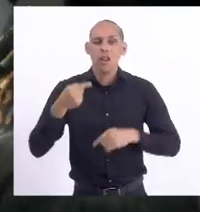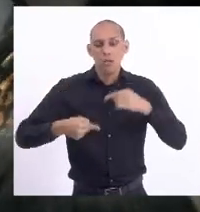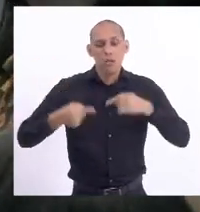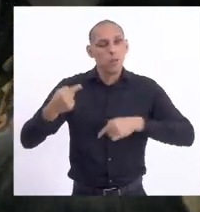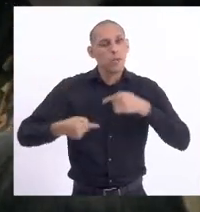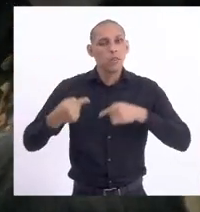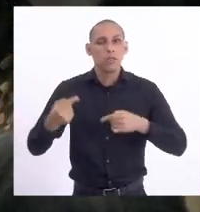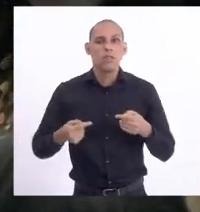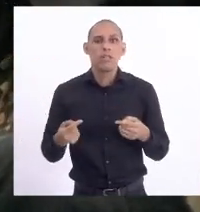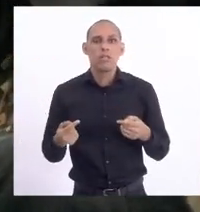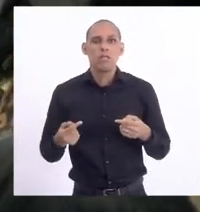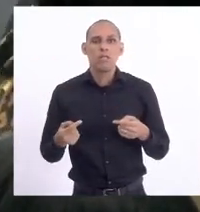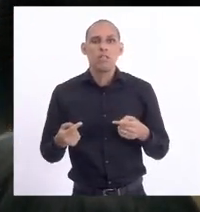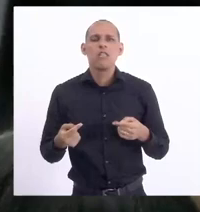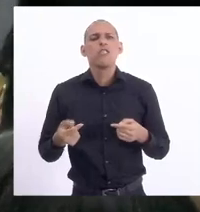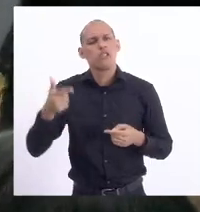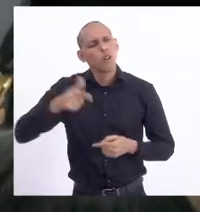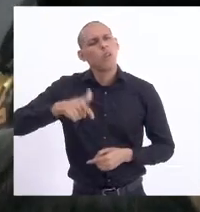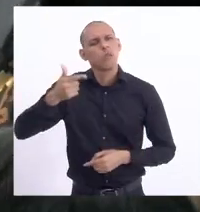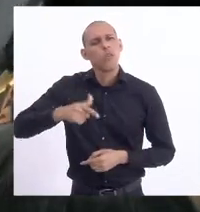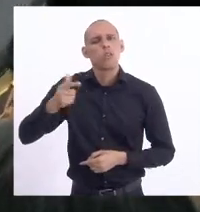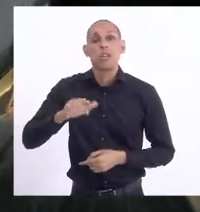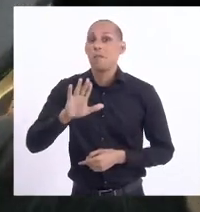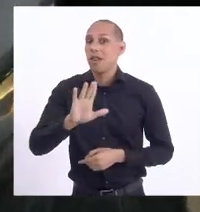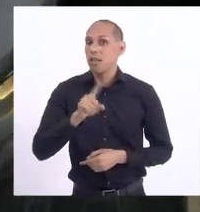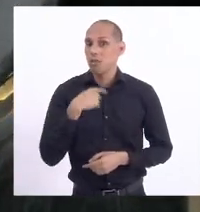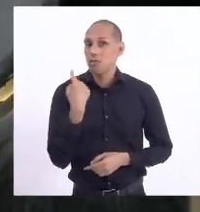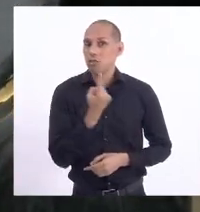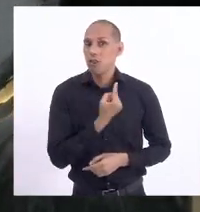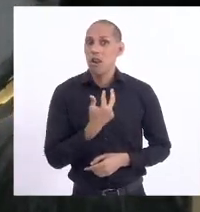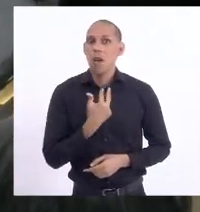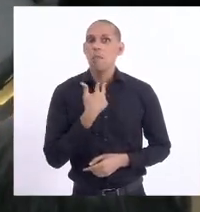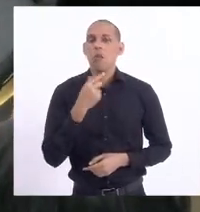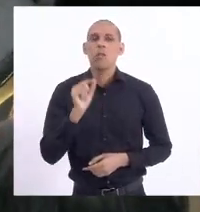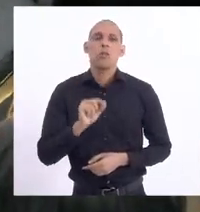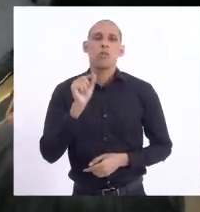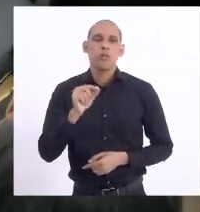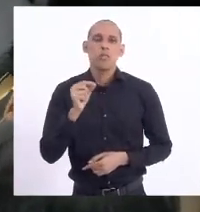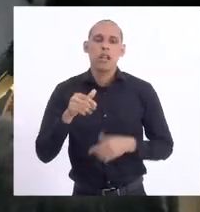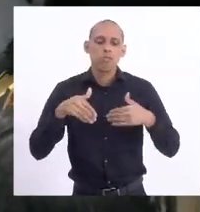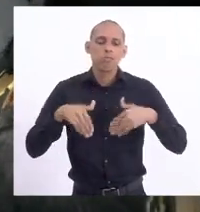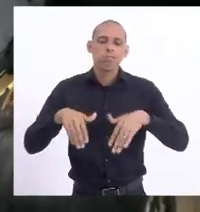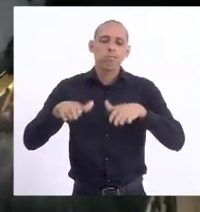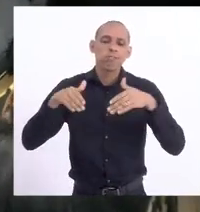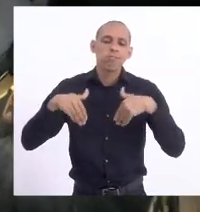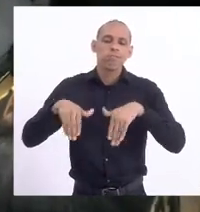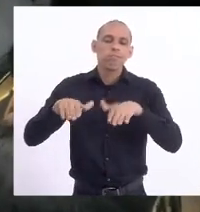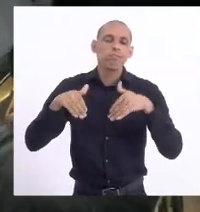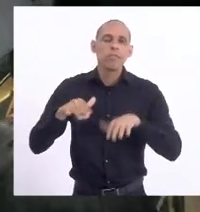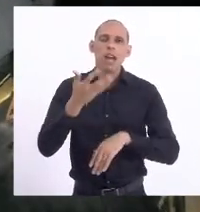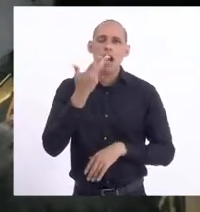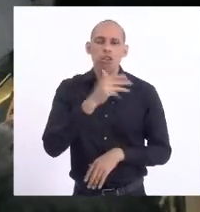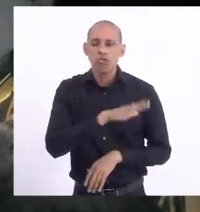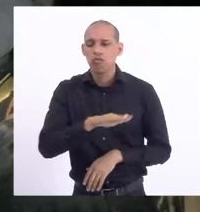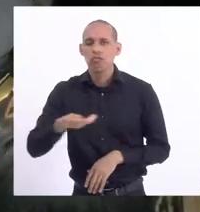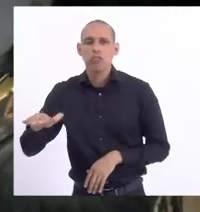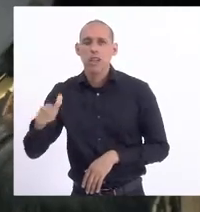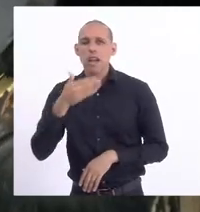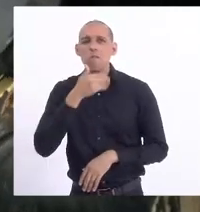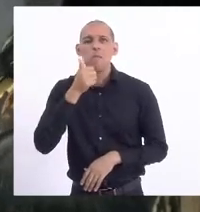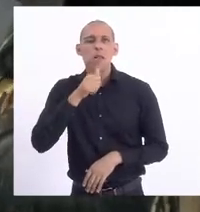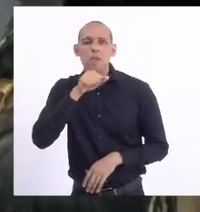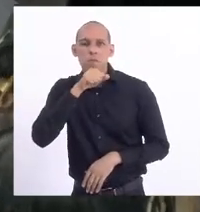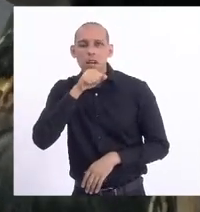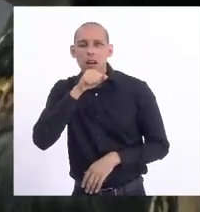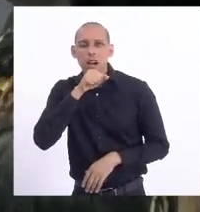discutir essa matéria mais vezes. Agora, o que nós não podemos fazer é deixar mais as crianças que os pais decidiram por não